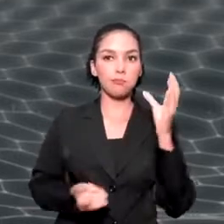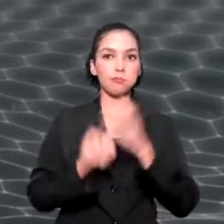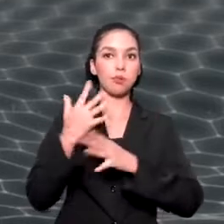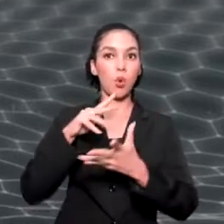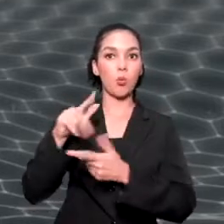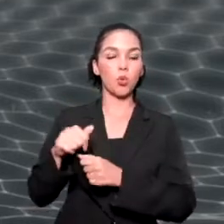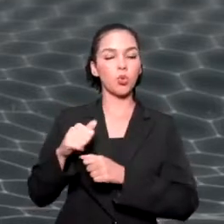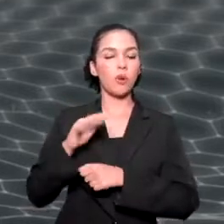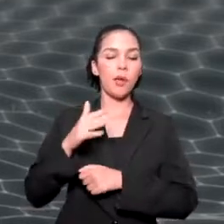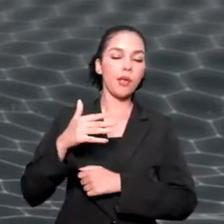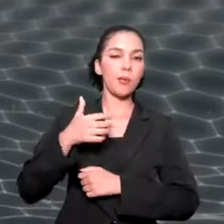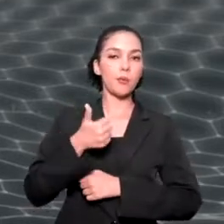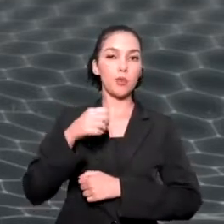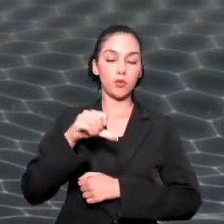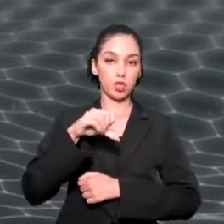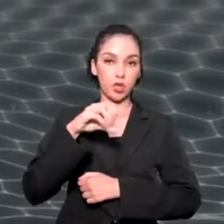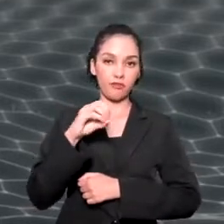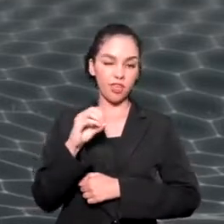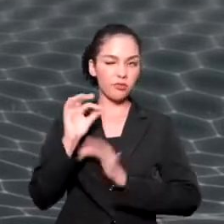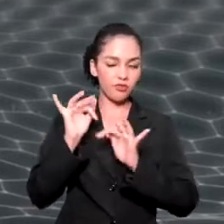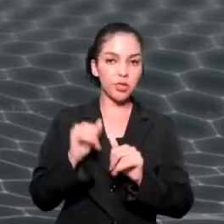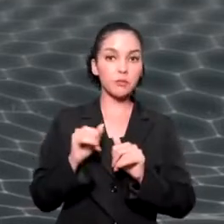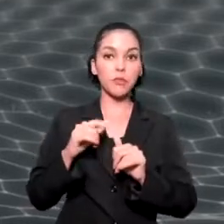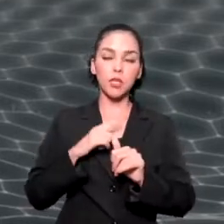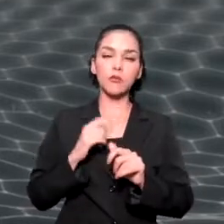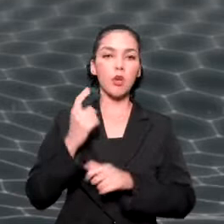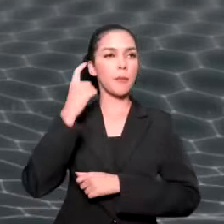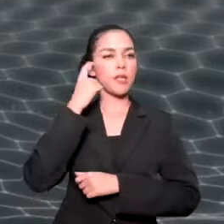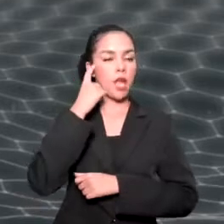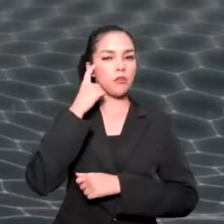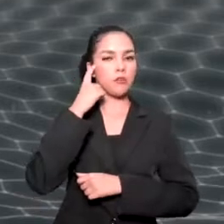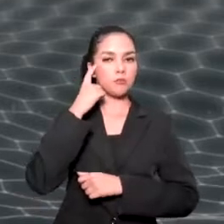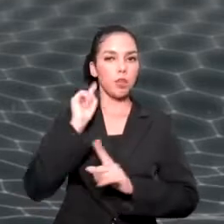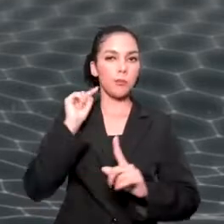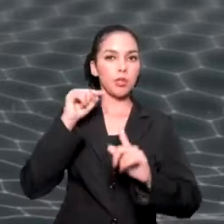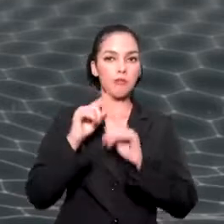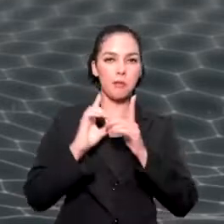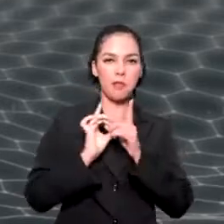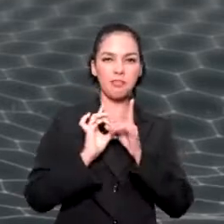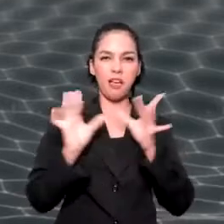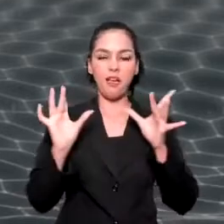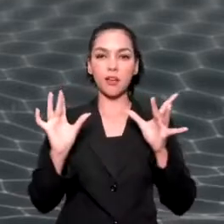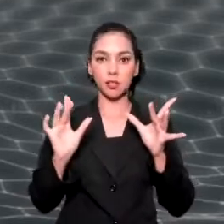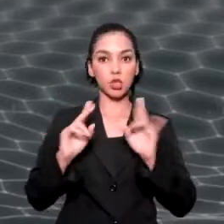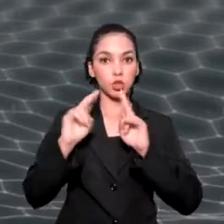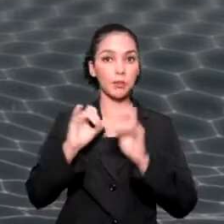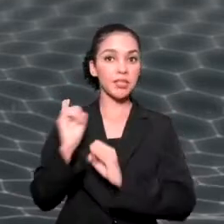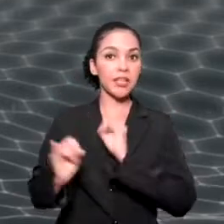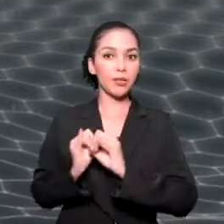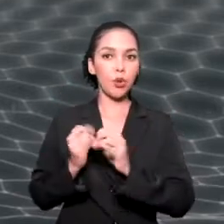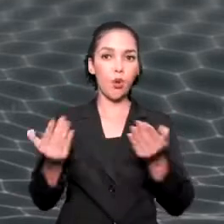mundo, lá no final dos anos 90, havia uma perspectiva emancipadora e libertária em relação à